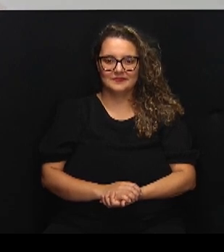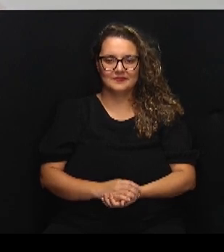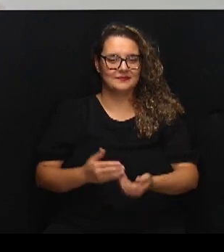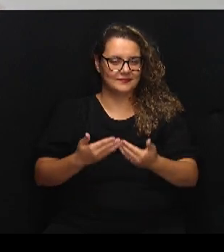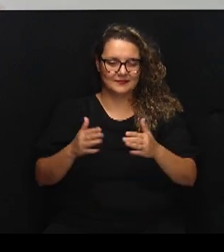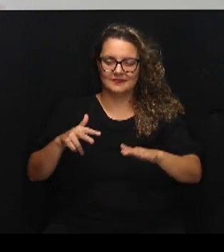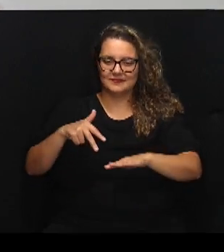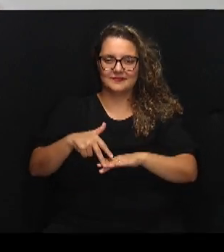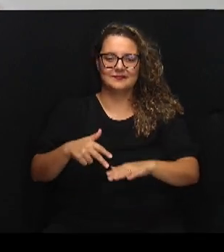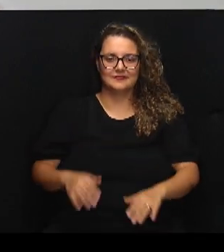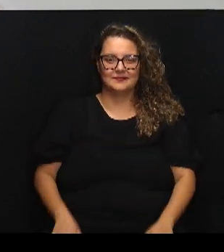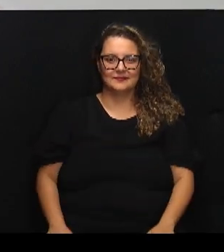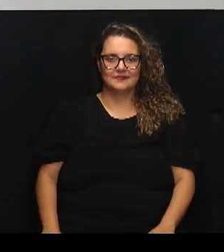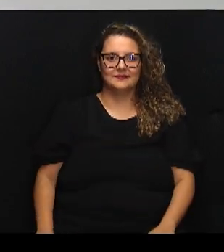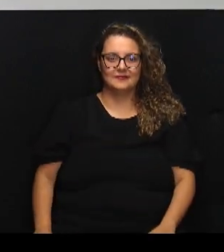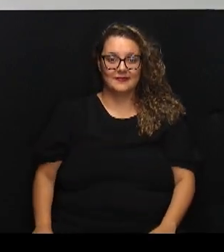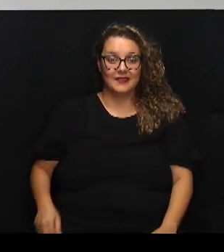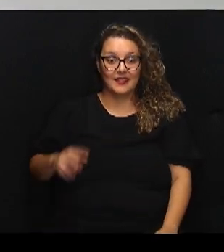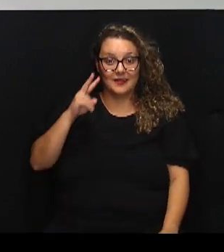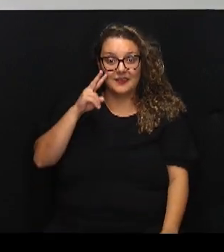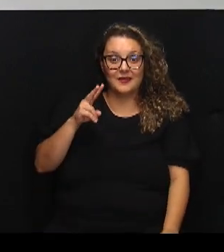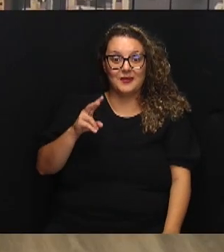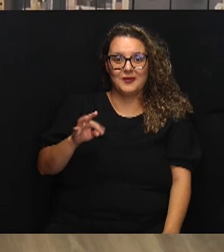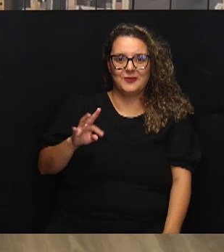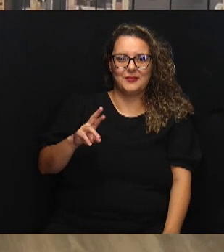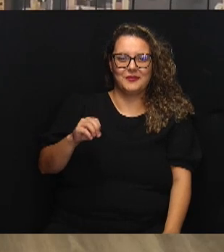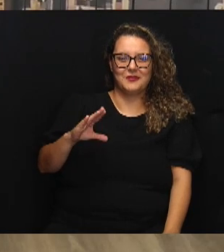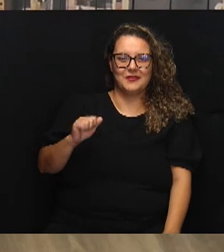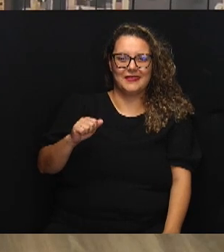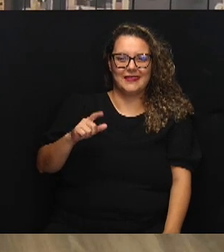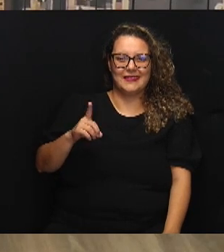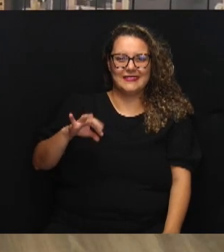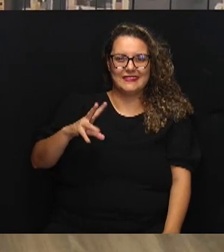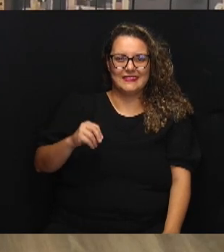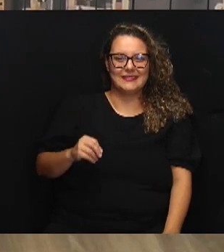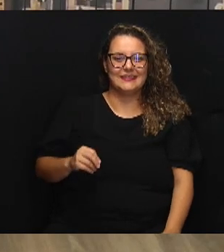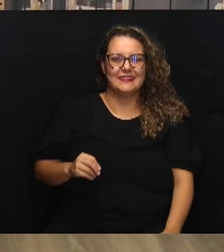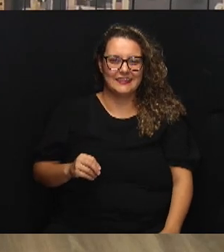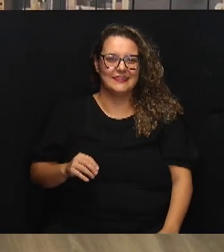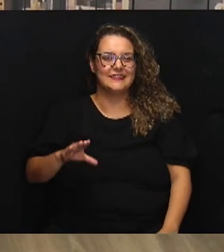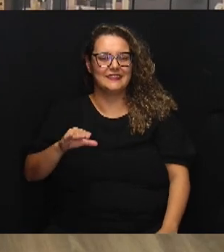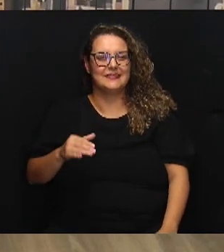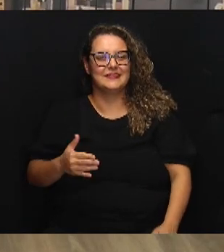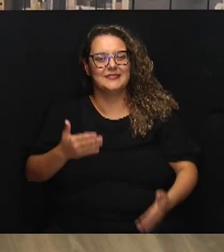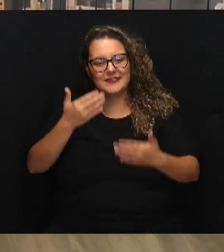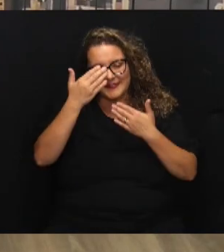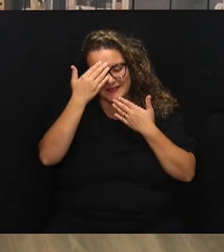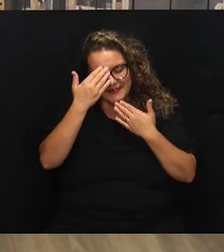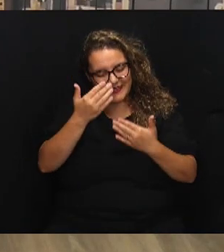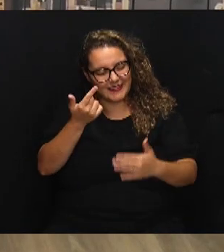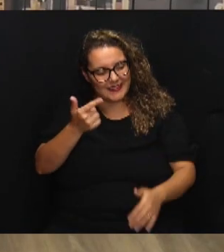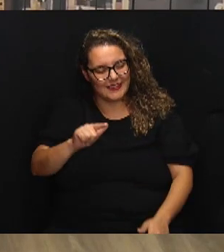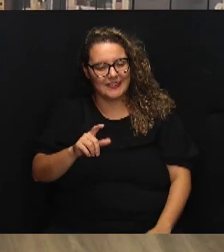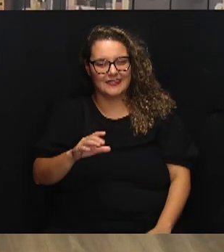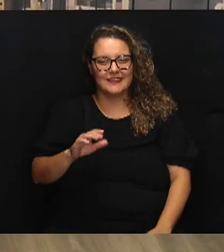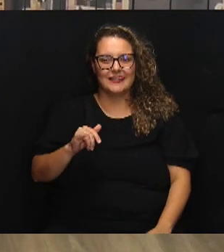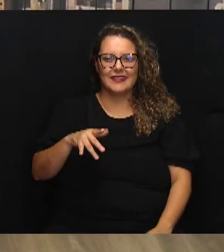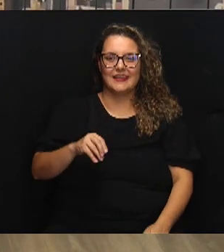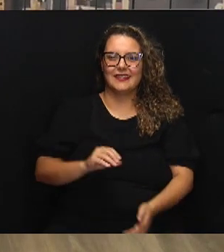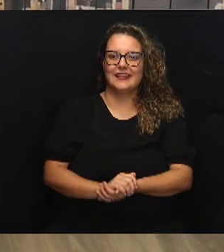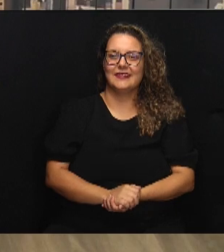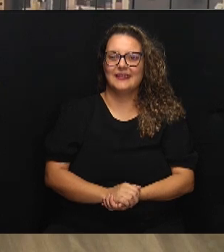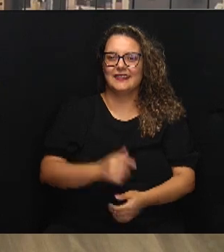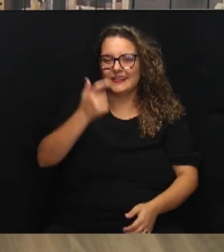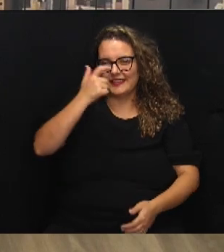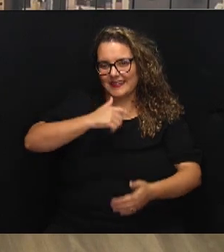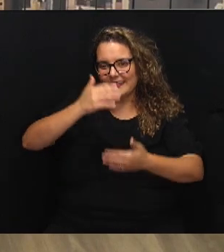@unicamp.br. Estamos à disposição. Eu li e falei, é um trocadilho científico, achei sensacional. Muito obrigado mais uma vez,